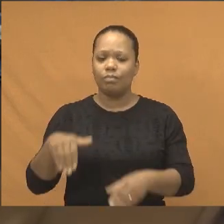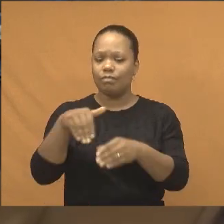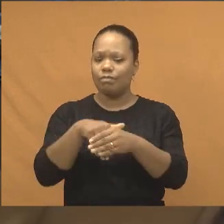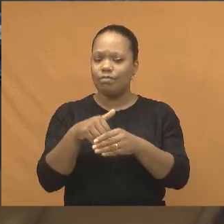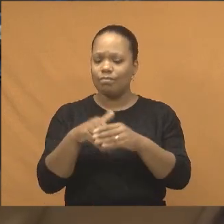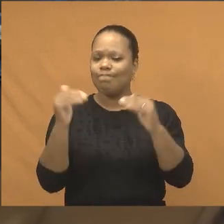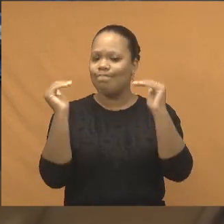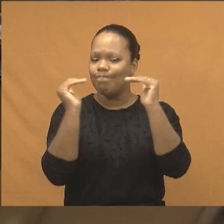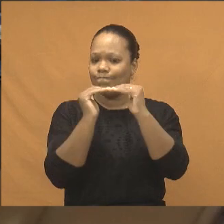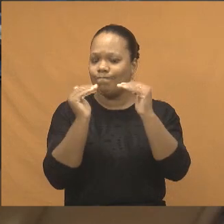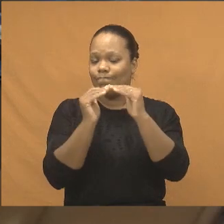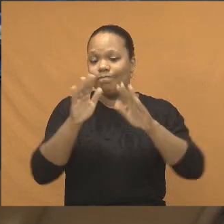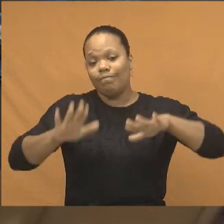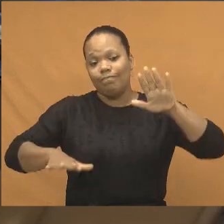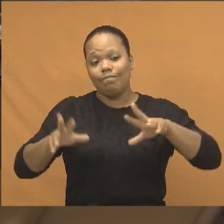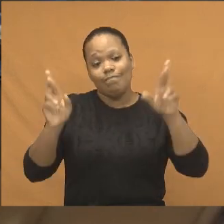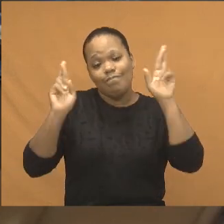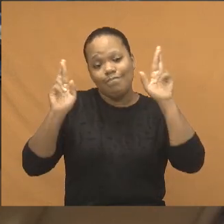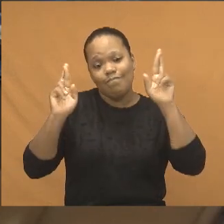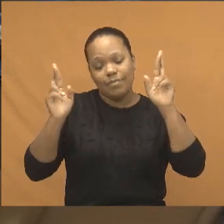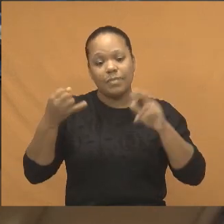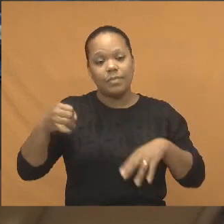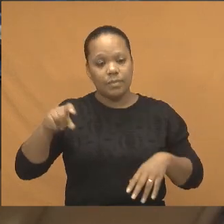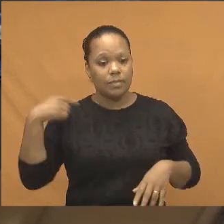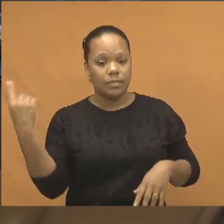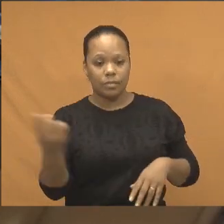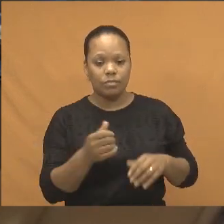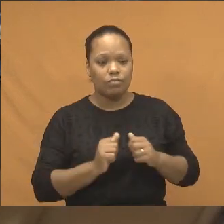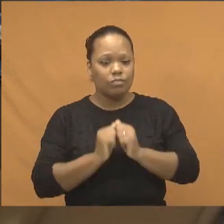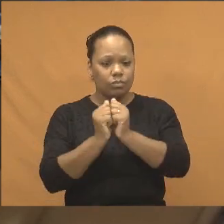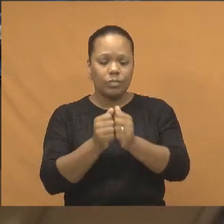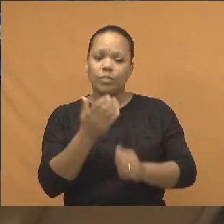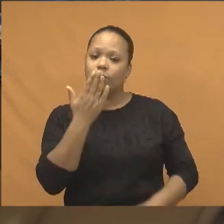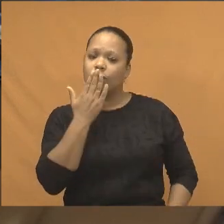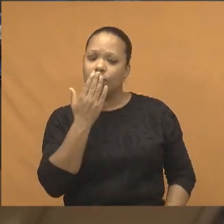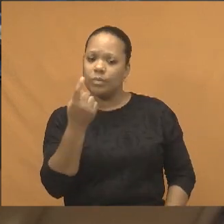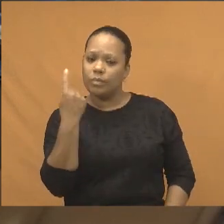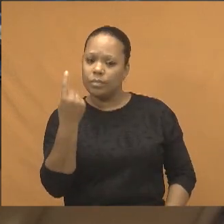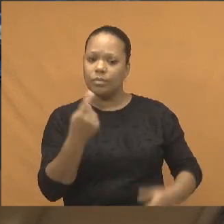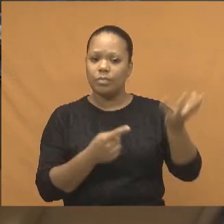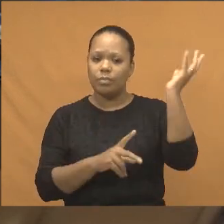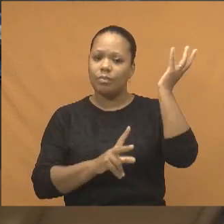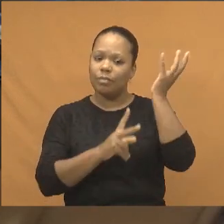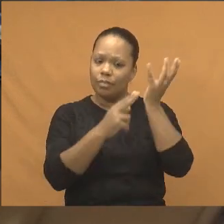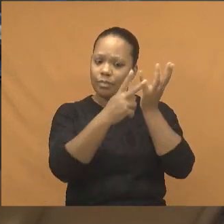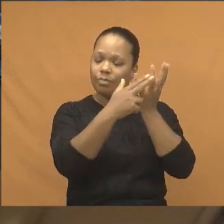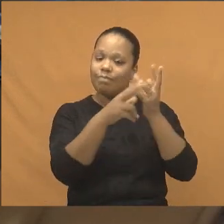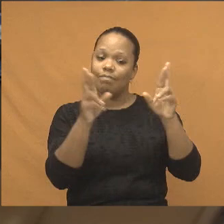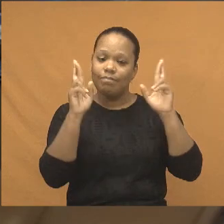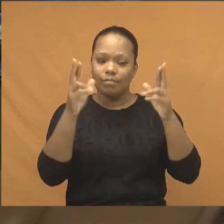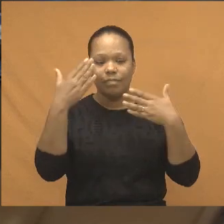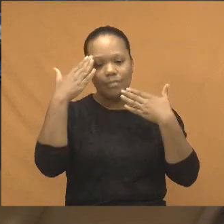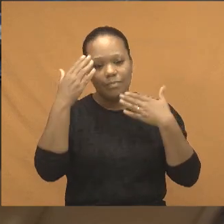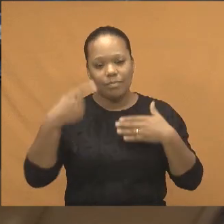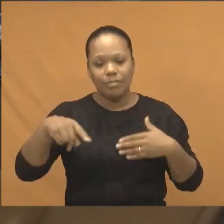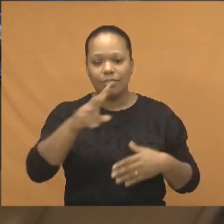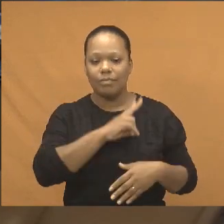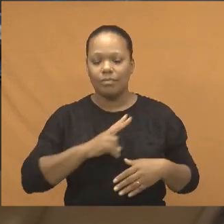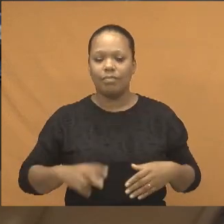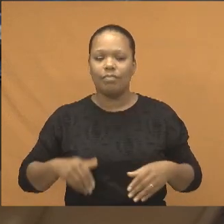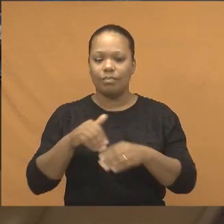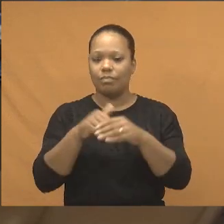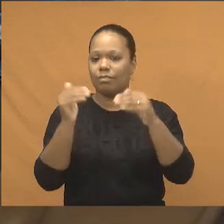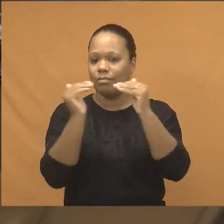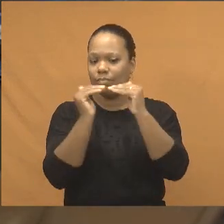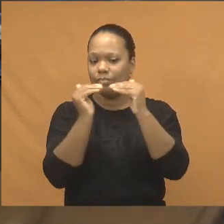aos vereadores. Quem sabe que todos os vereadores pedindo uma árvore, quem sabe que ela é feita. Obrigado, vereador. Votar